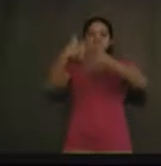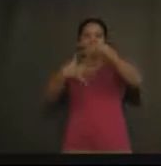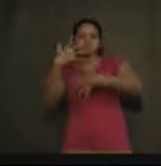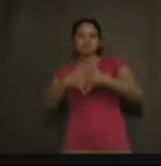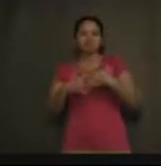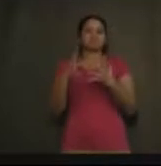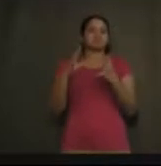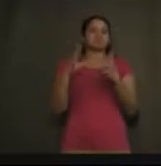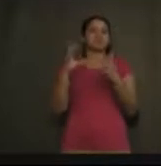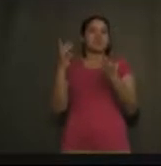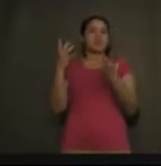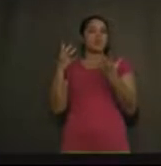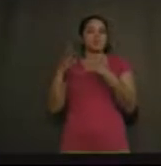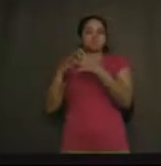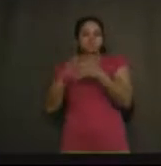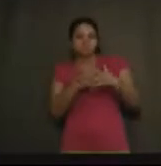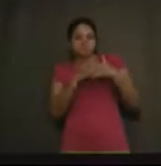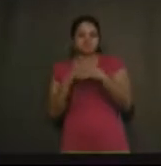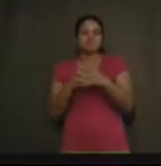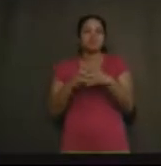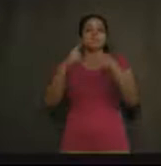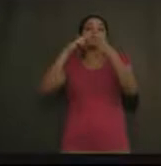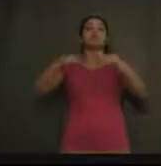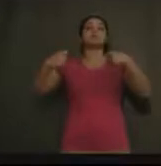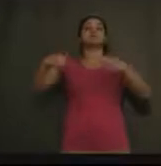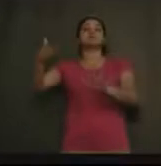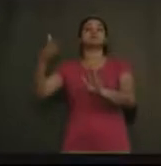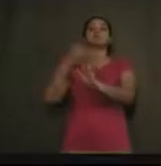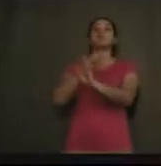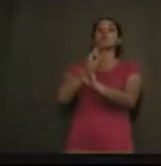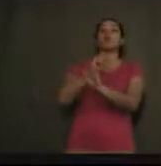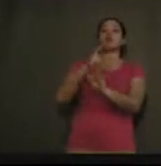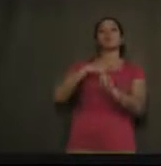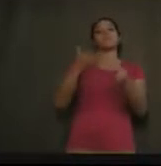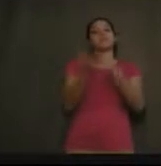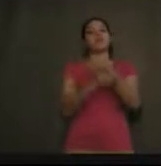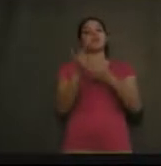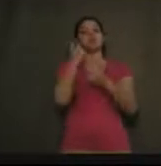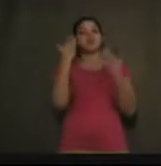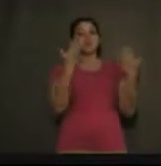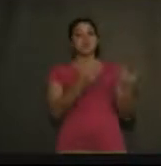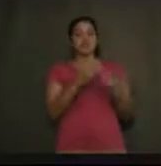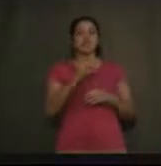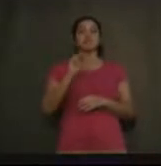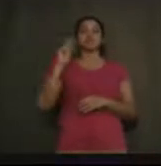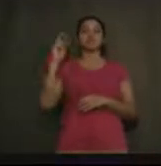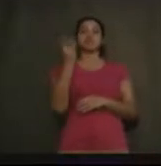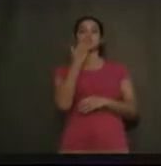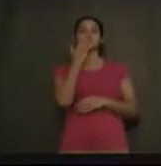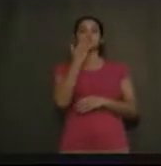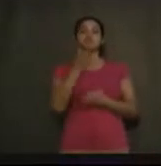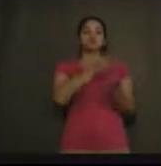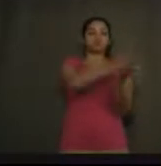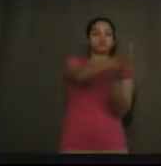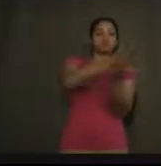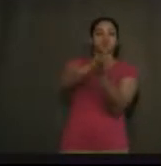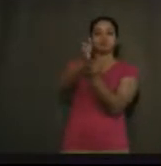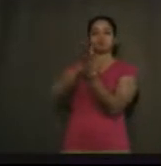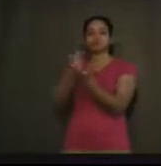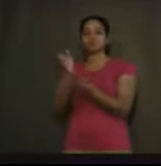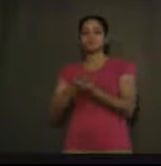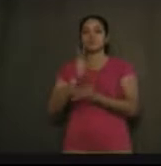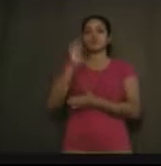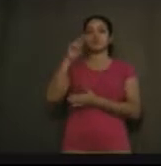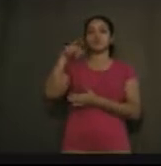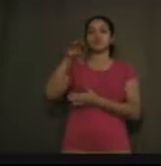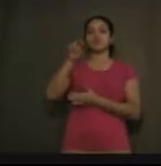de complicado, tem necessariamente que exibir esse fenômeno de trajetórias homoclínicas transversais descoberto